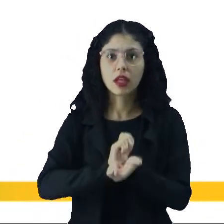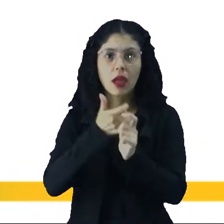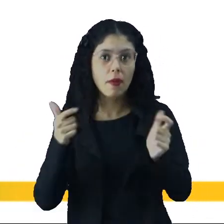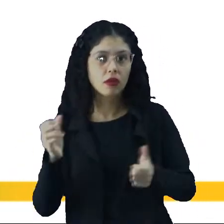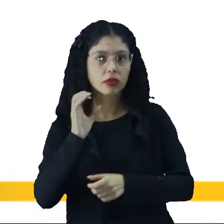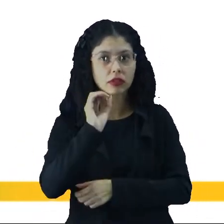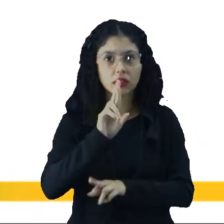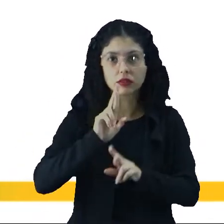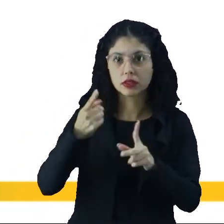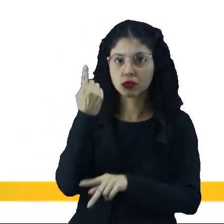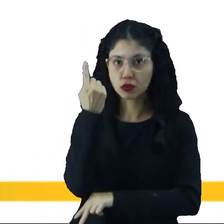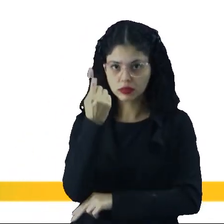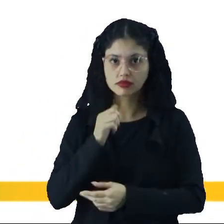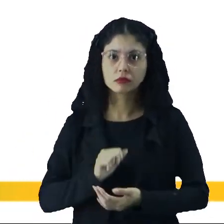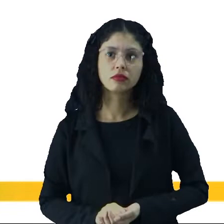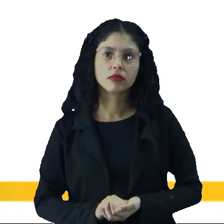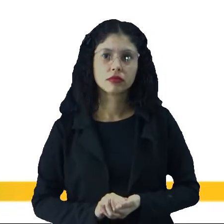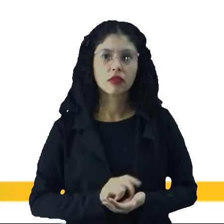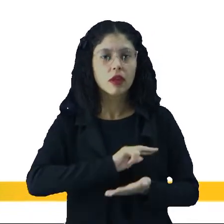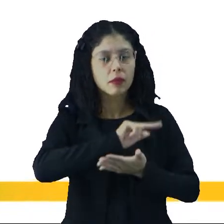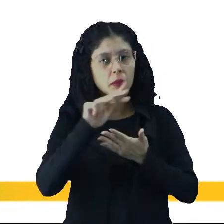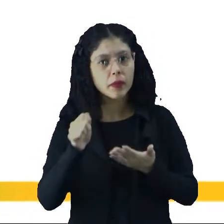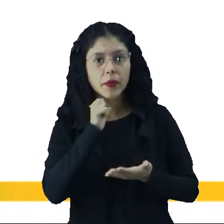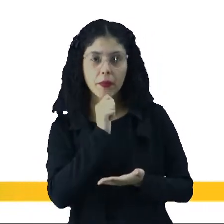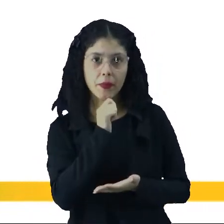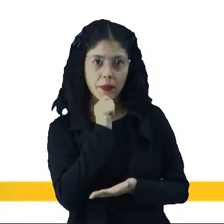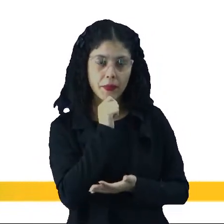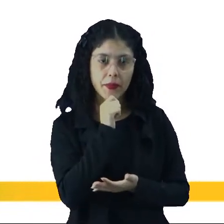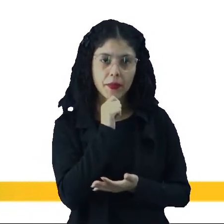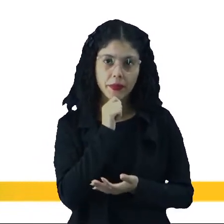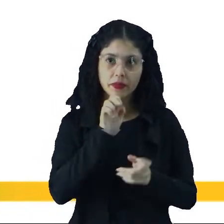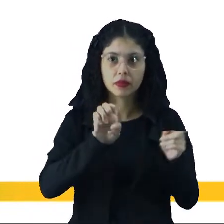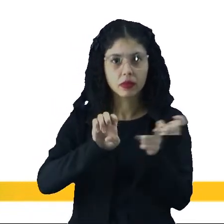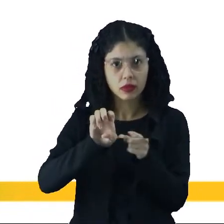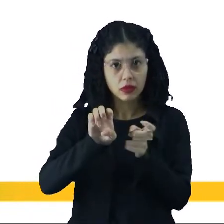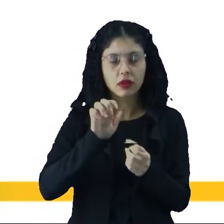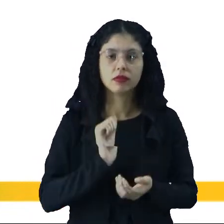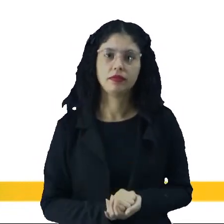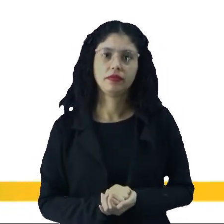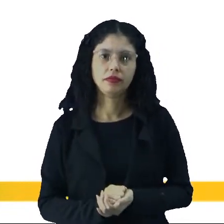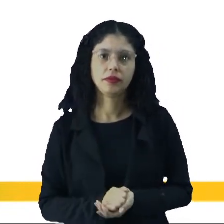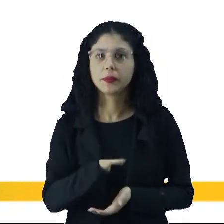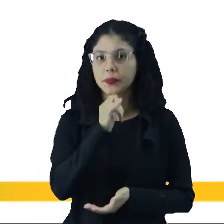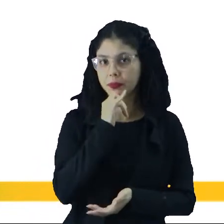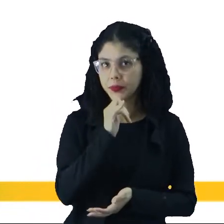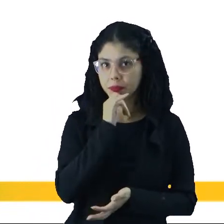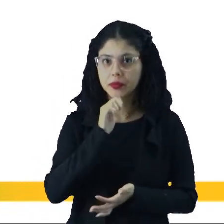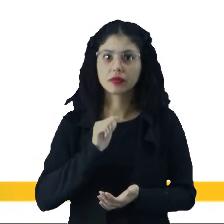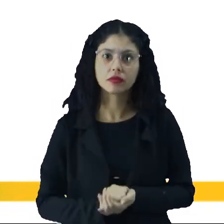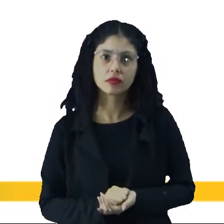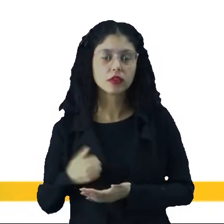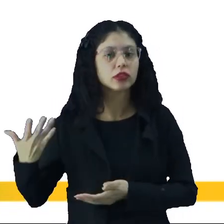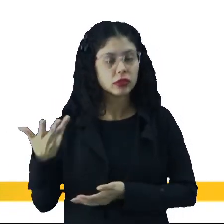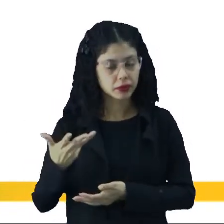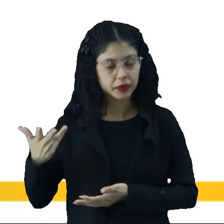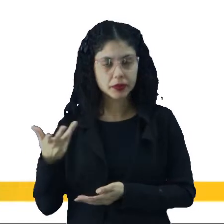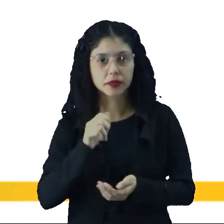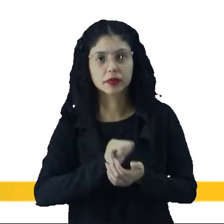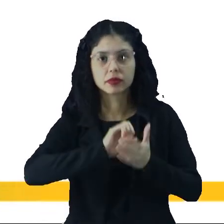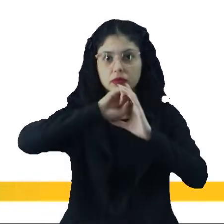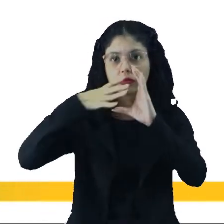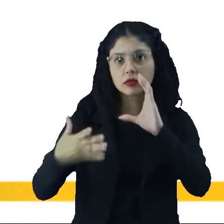maior que zero, diferente de 1, e a variável está no expoente, ó. Então aqui são exemplos, tá, de bases